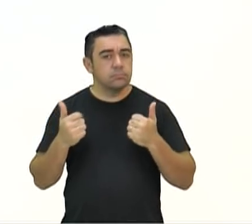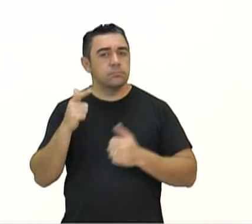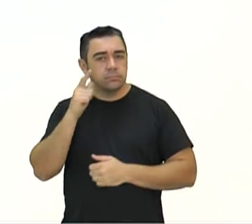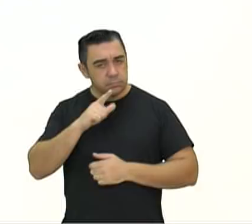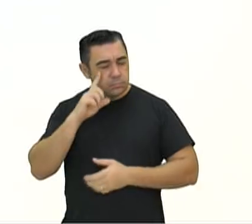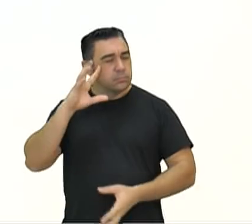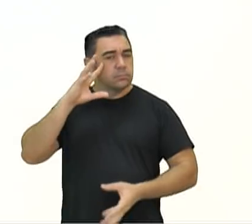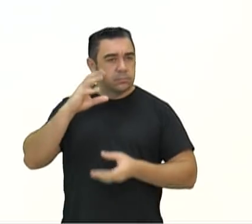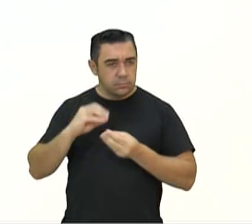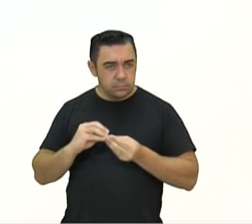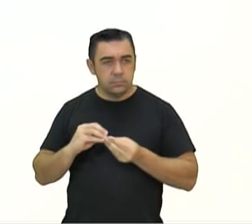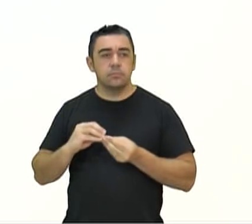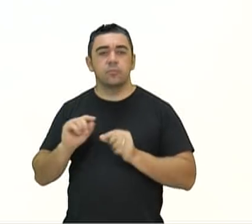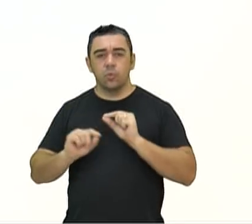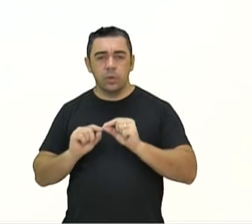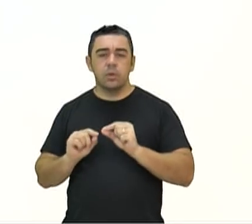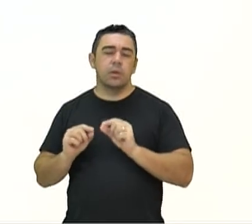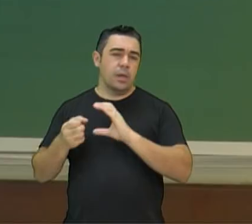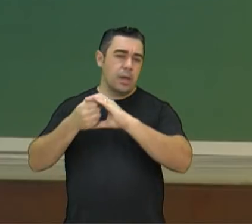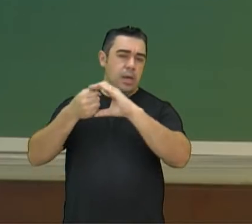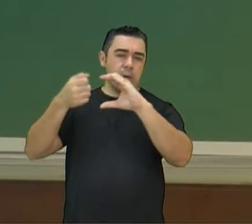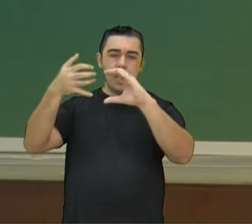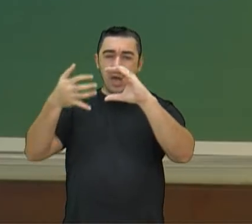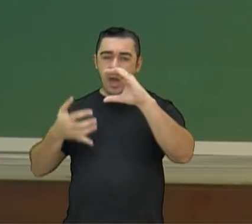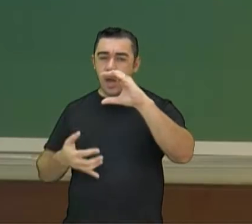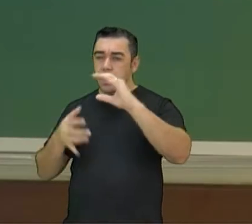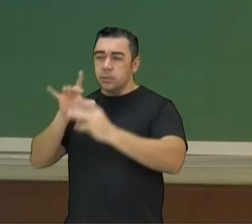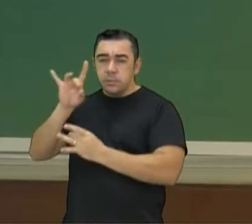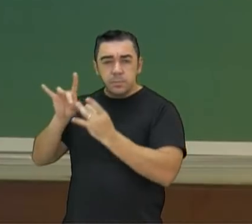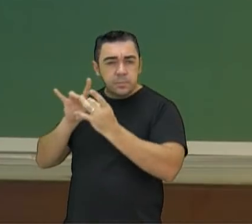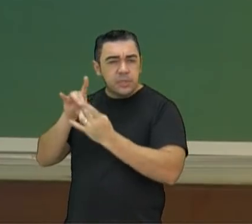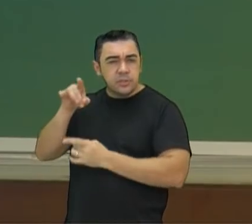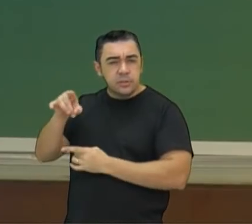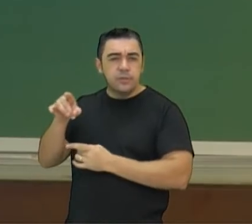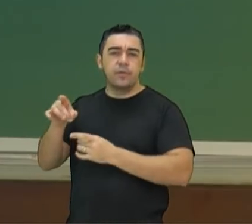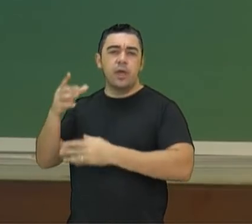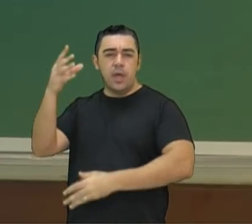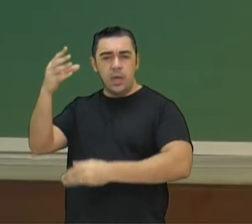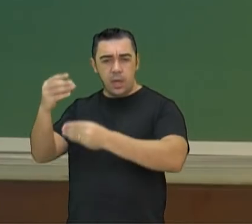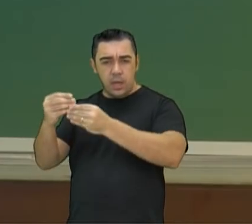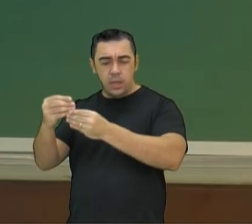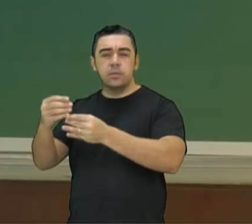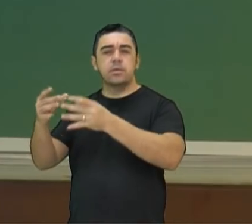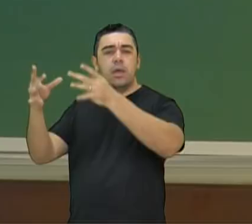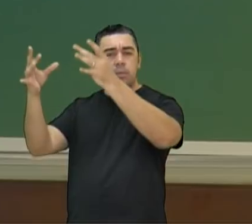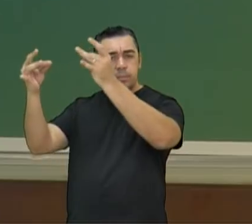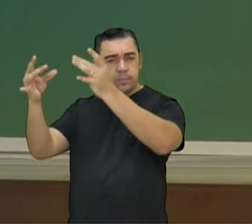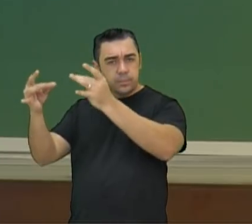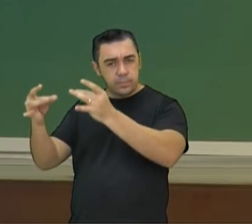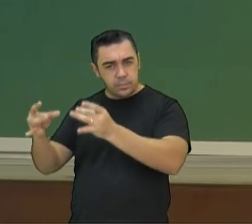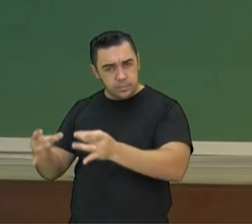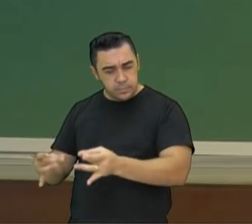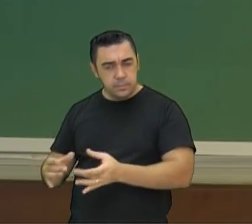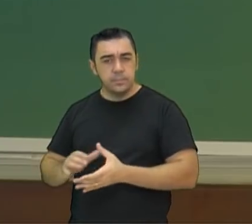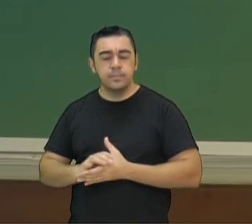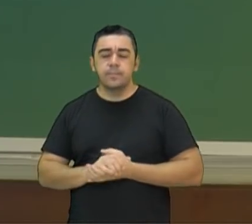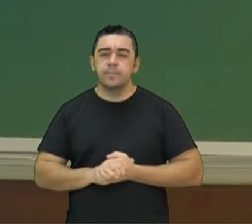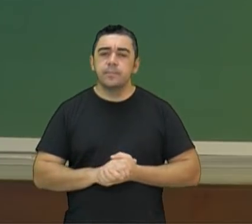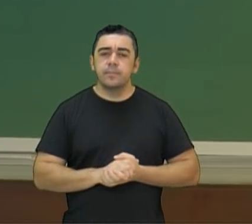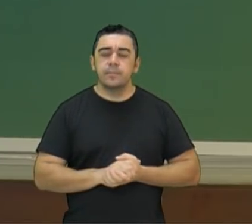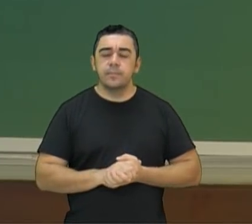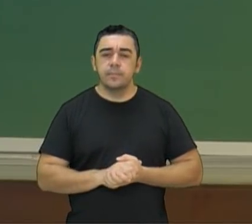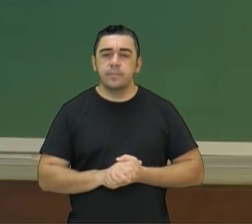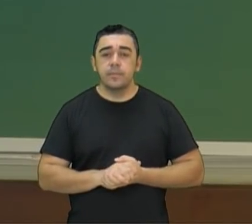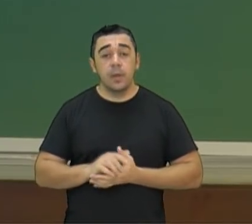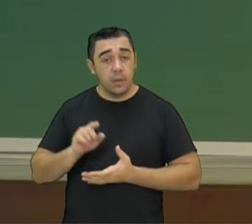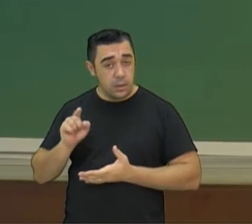aí compreender, né, as especificidades do texto de resenha crítica e do texto de resenha descritiva. Então,